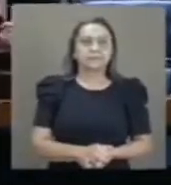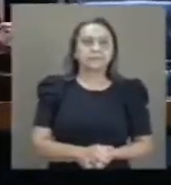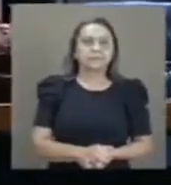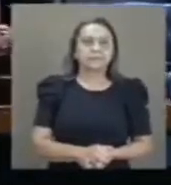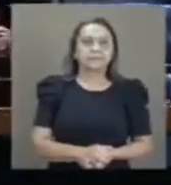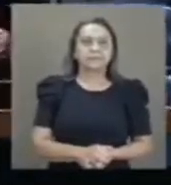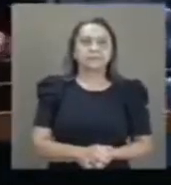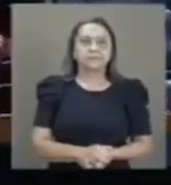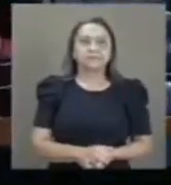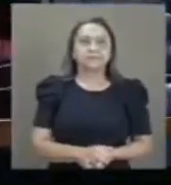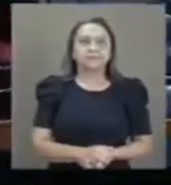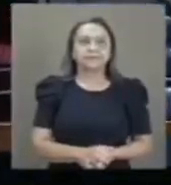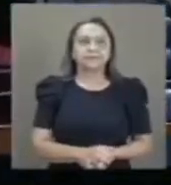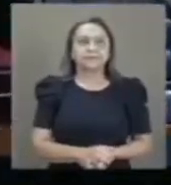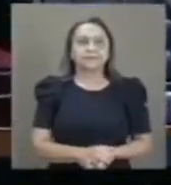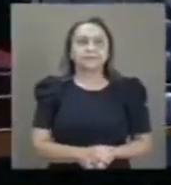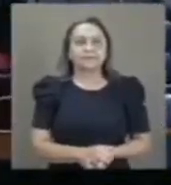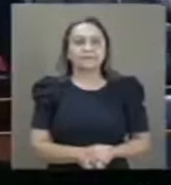Obrigado.